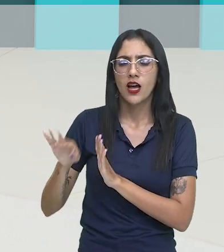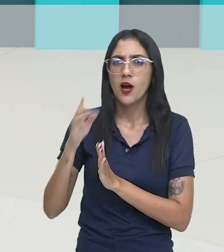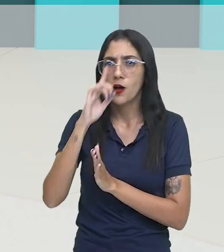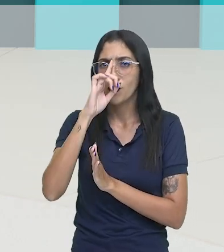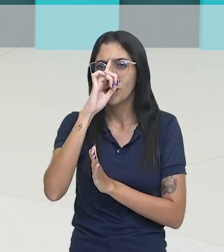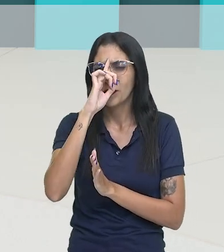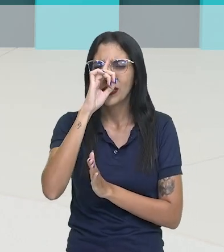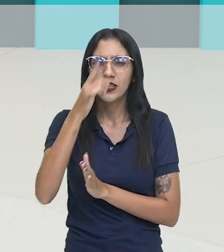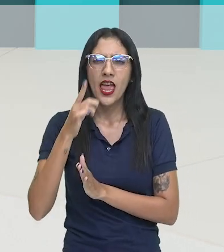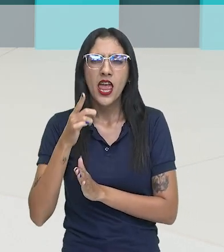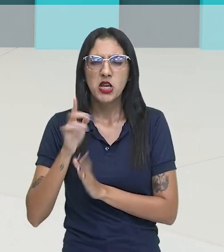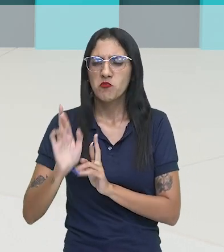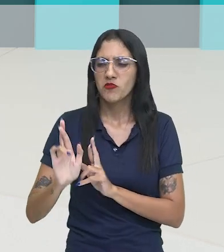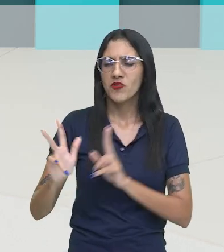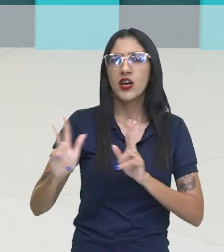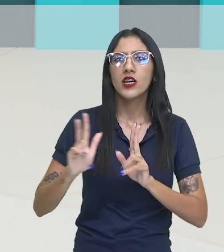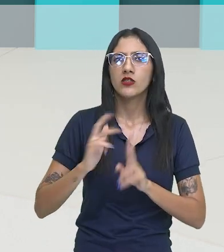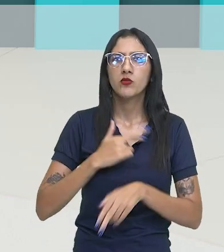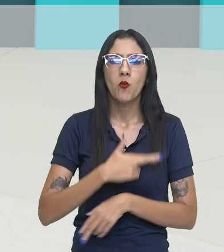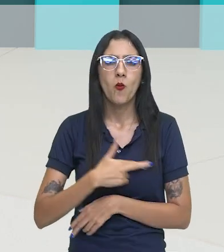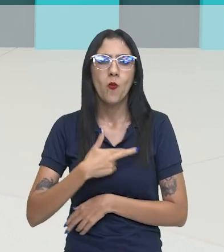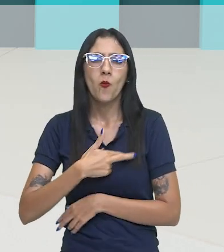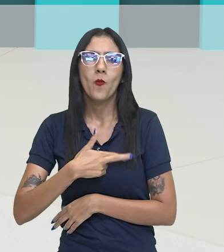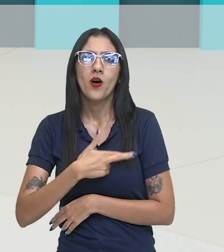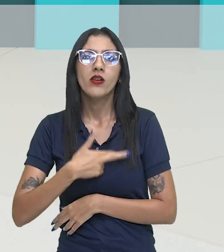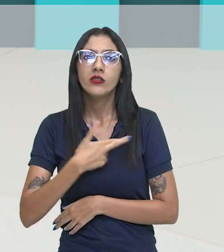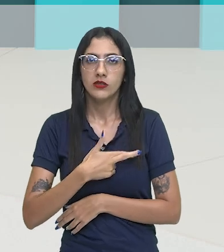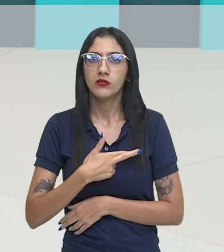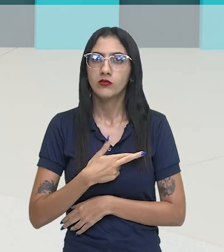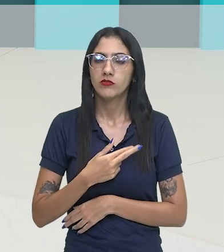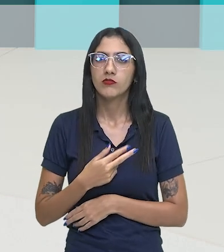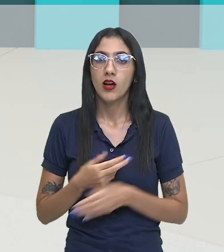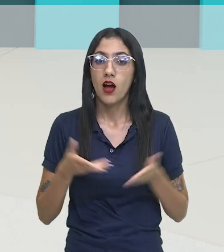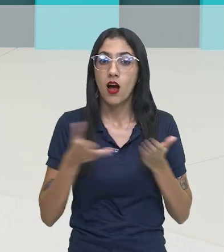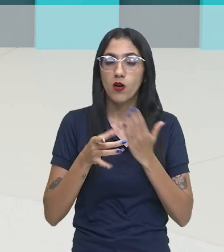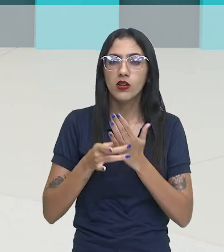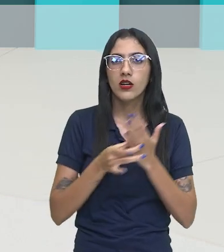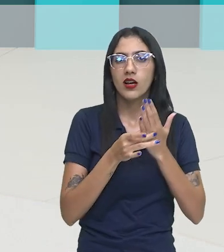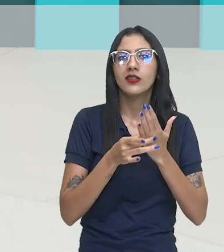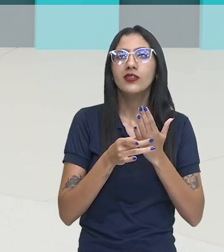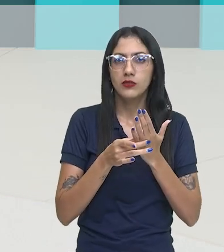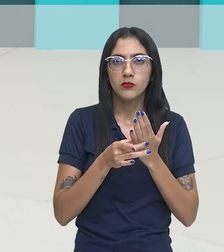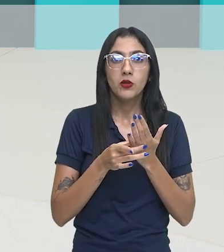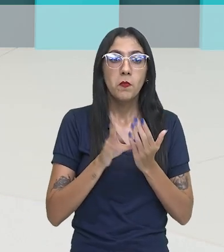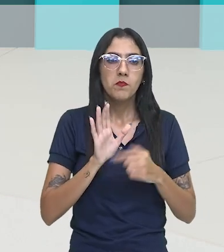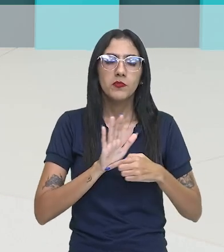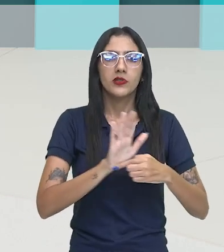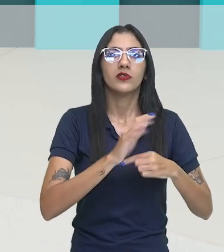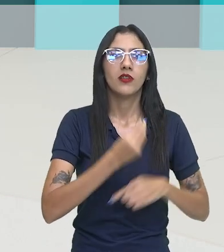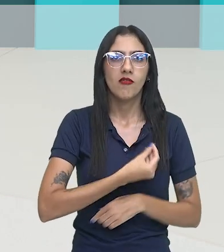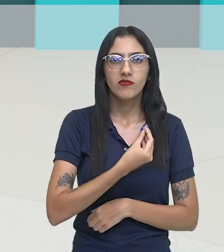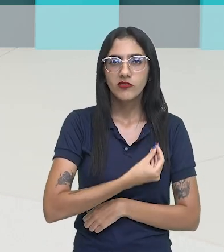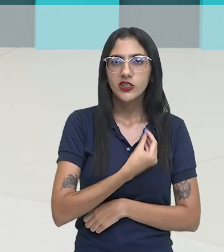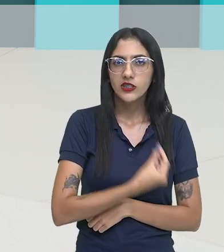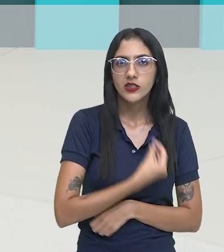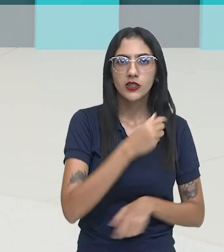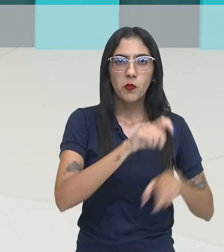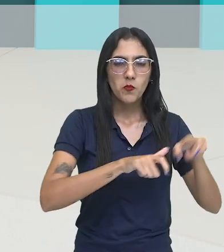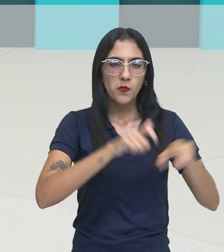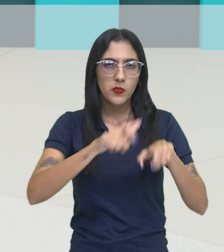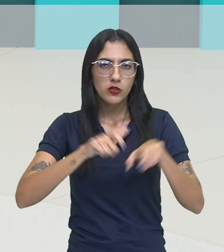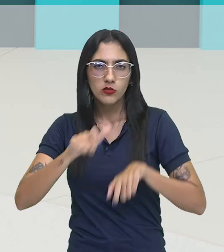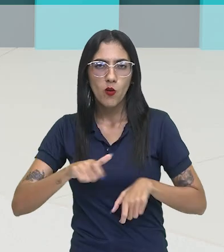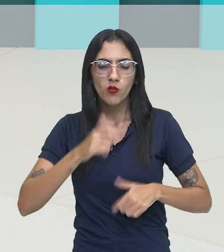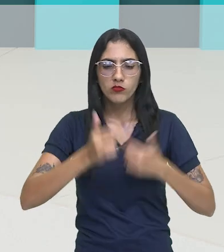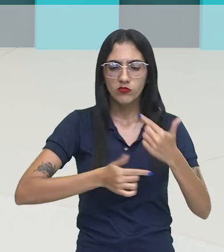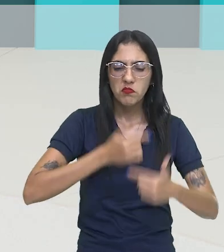viu no romantismo. Eles trazem o que está acontecendo naquele momento, né? A questão dos trabalhadores, do